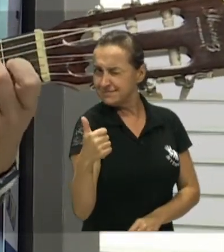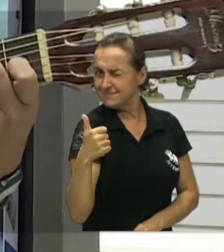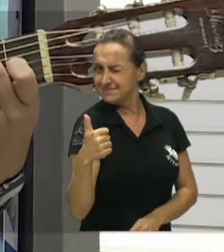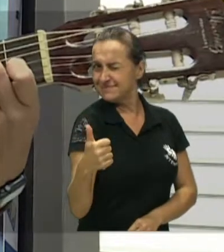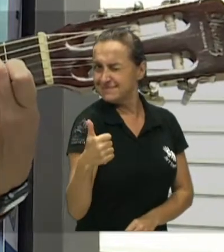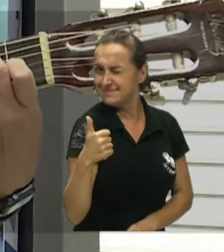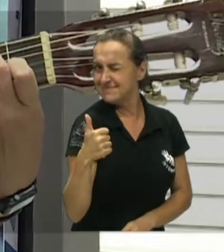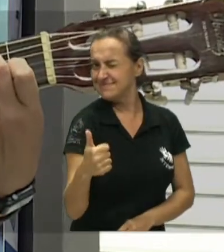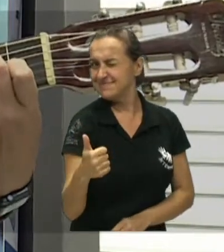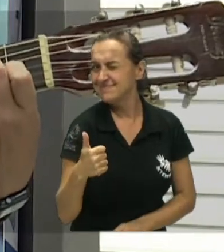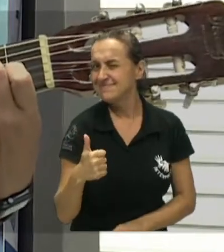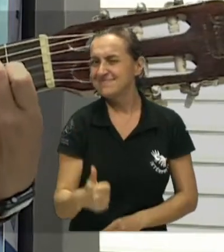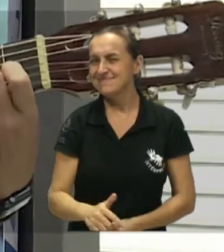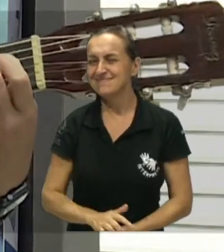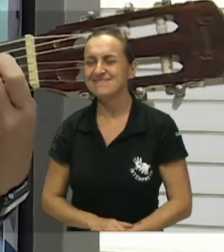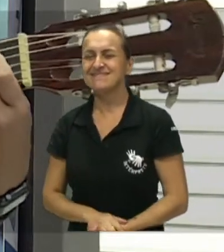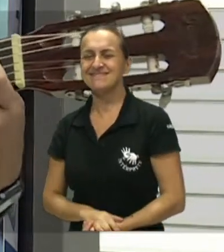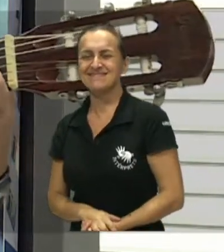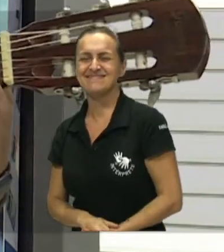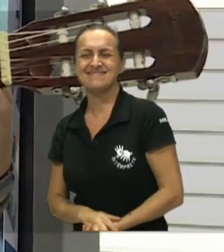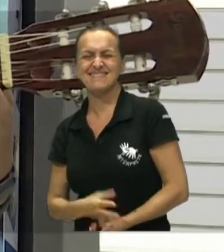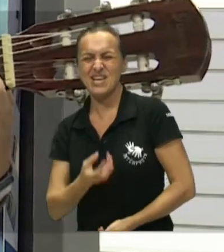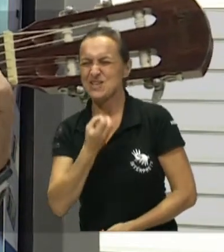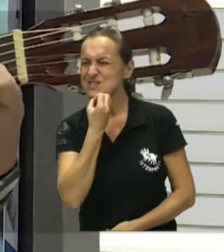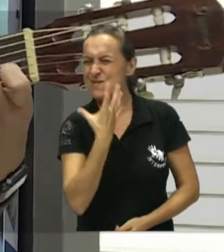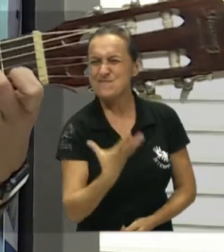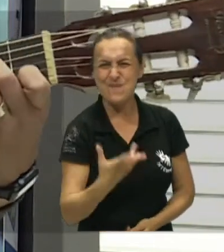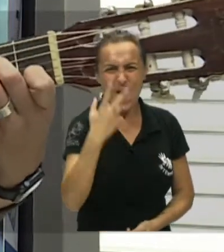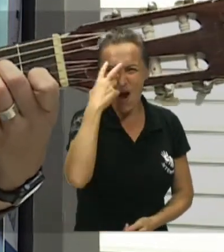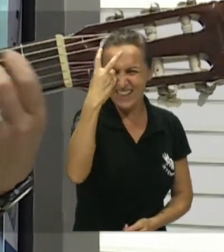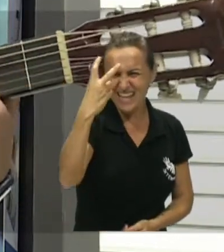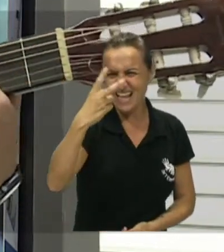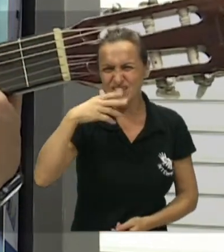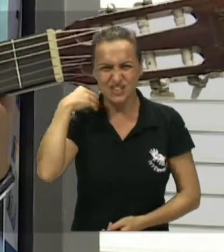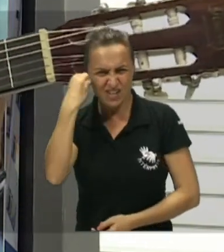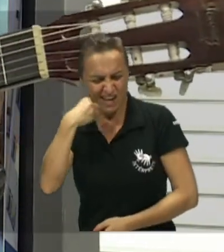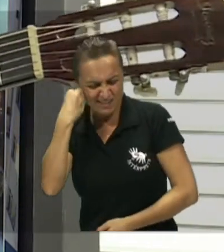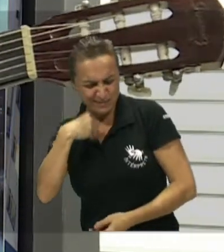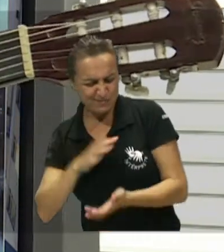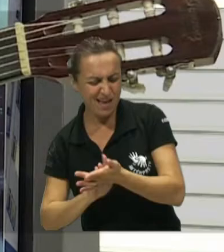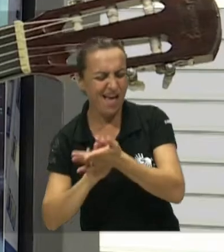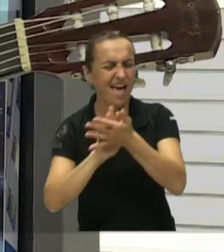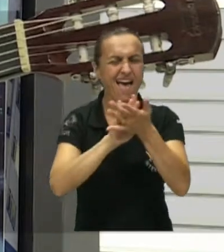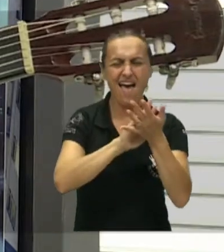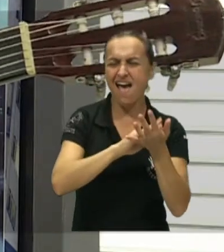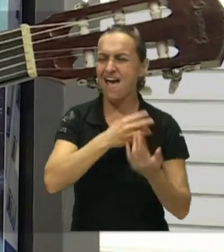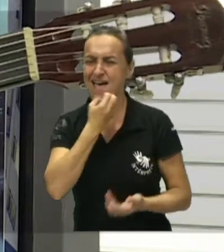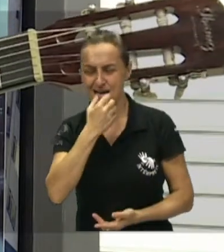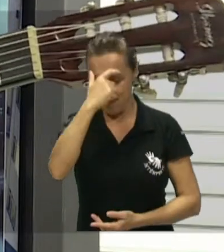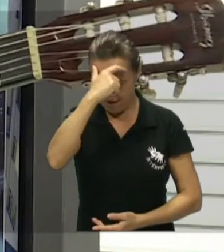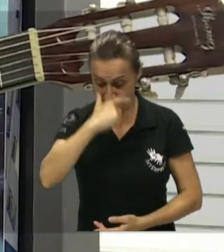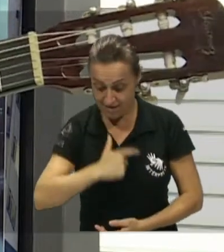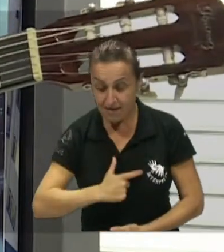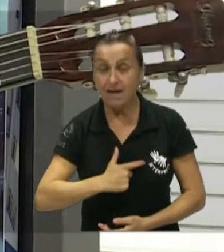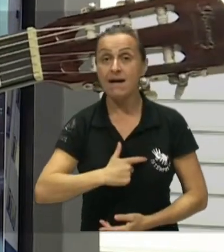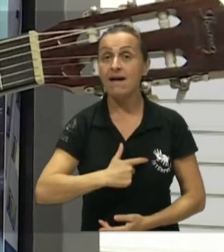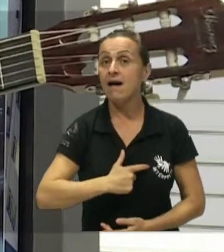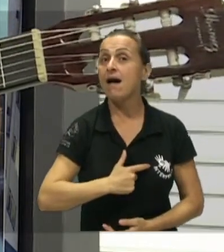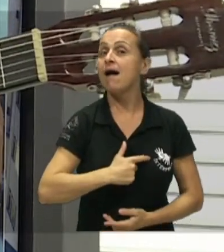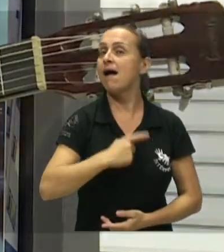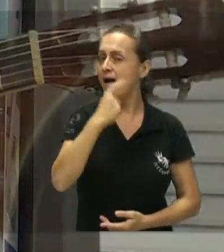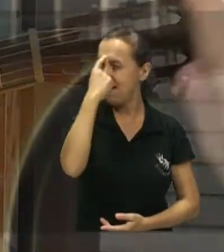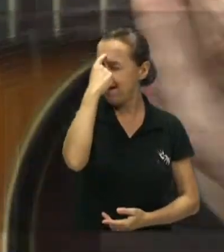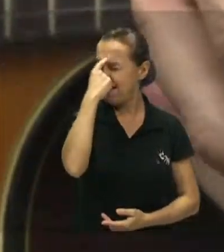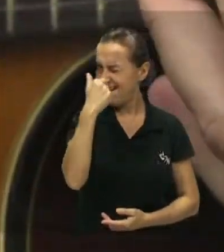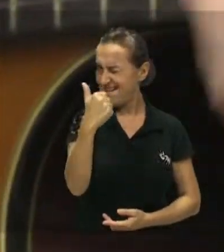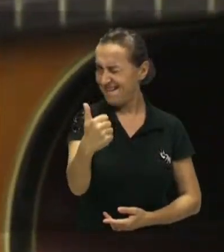direito. Sou bamba do samba e um bom sujeito. Tô bem da